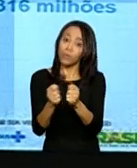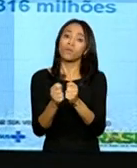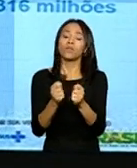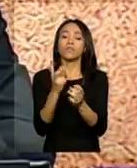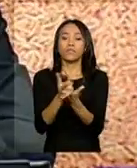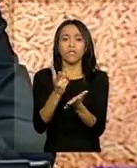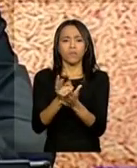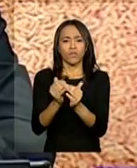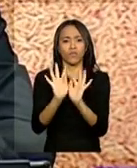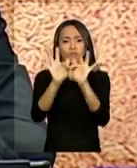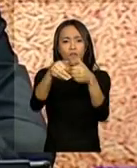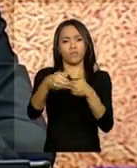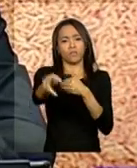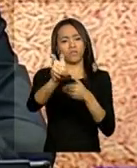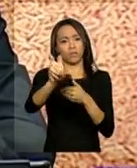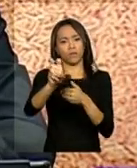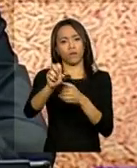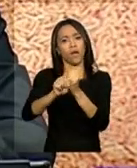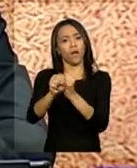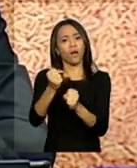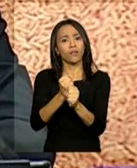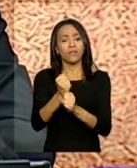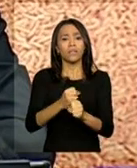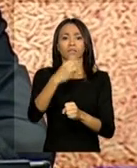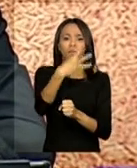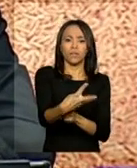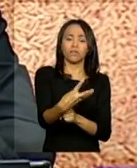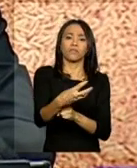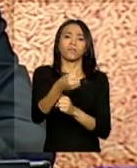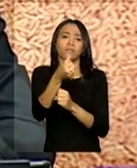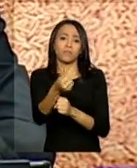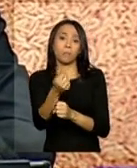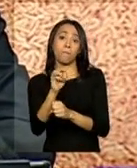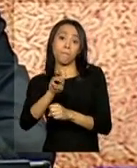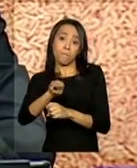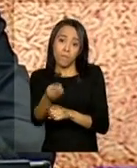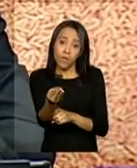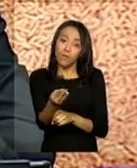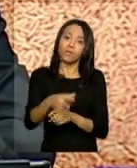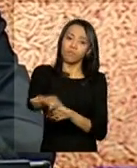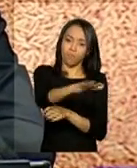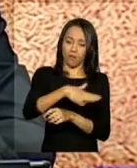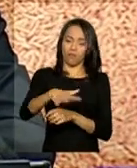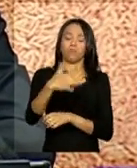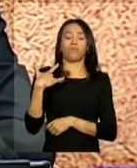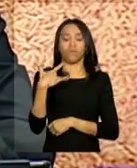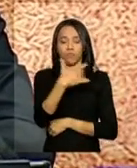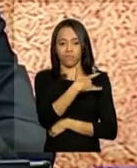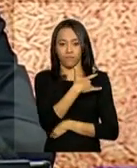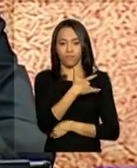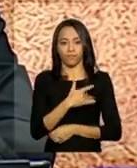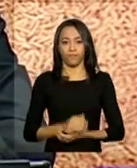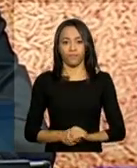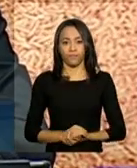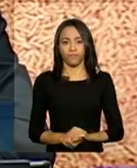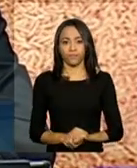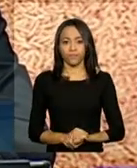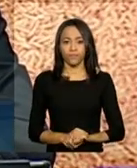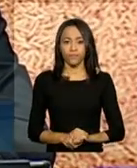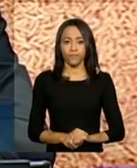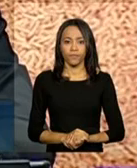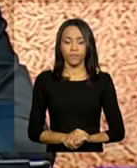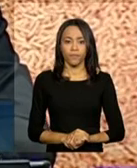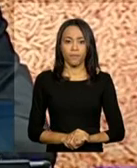5 anos de 316 milhões para o Sistema Único de Saúde pode passar